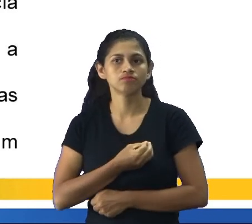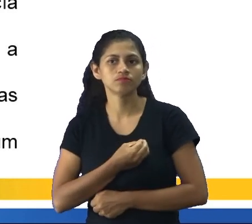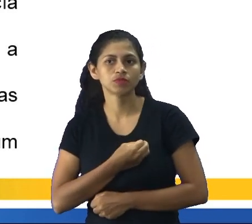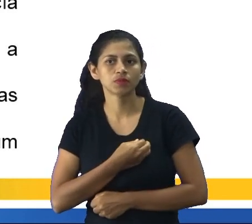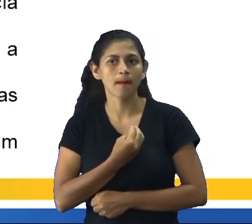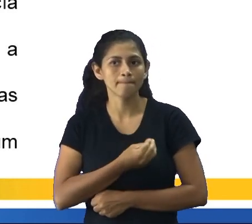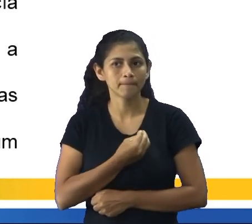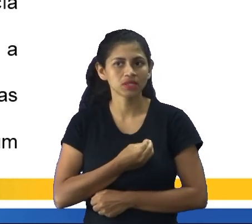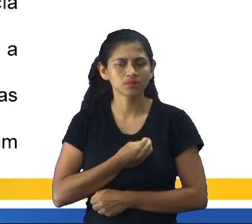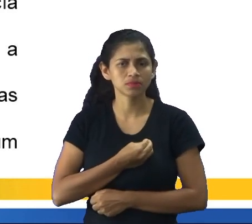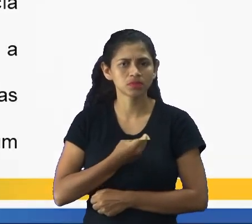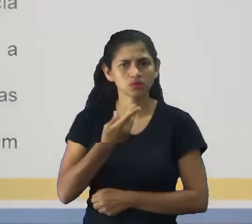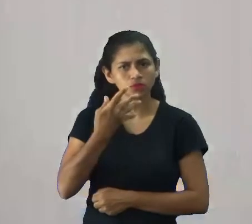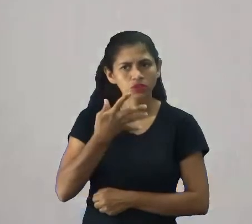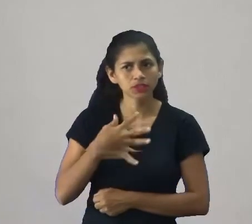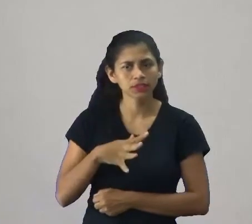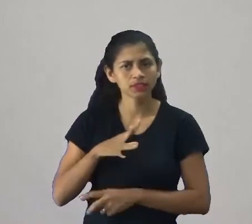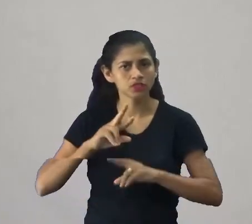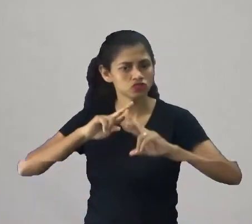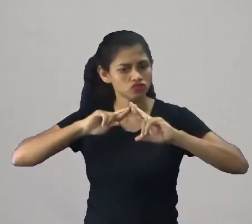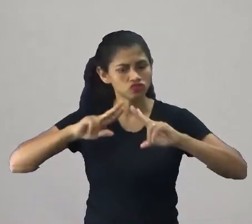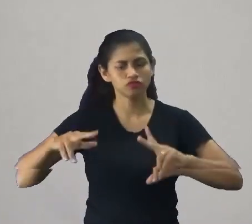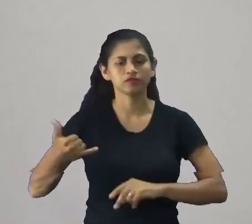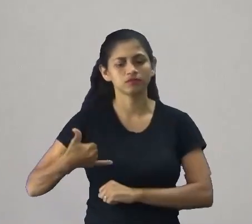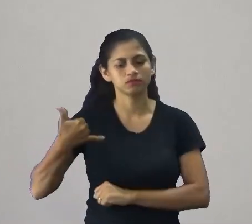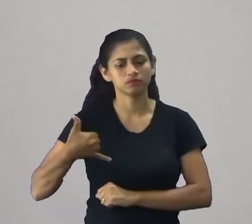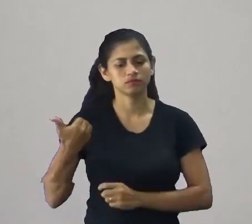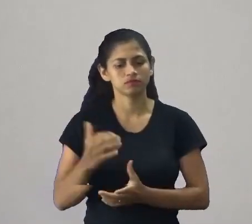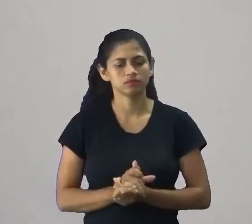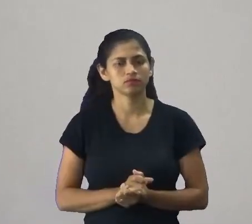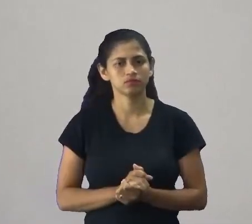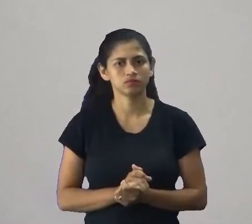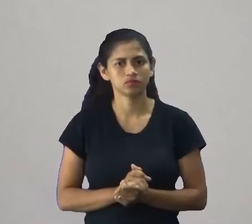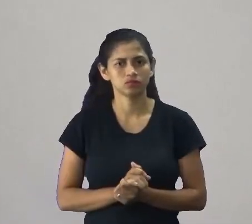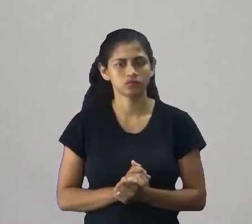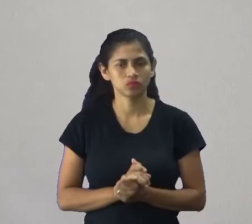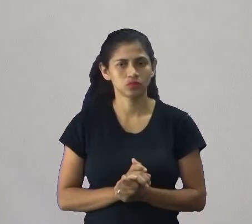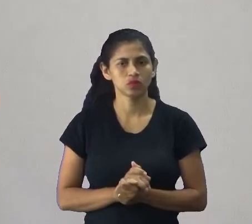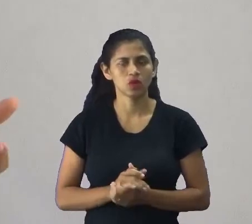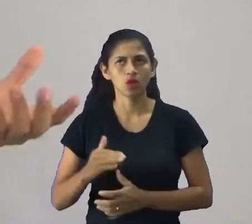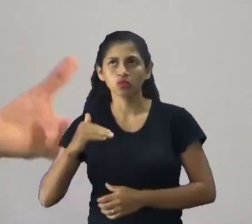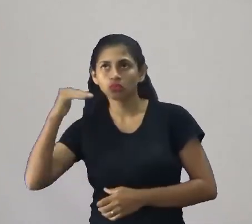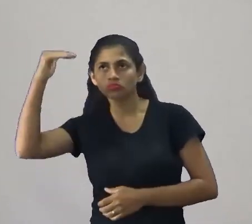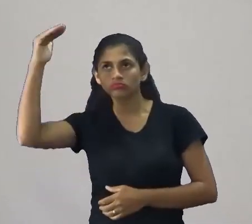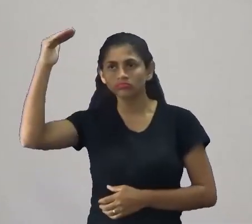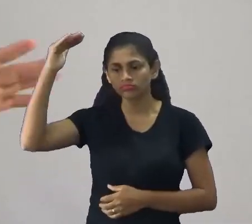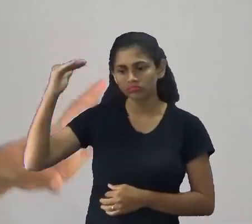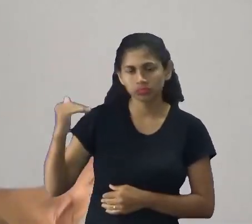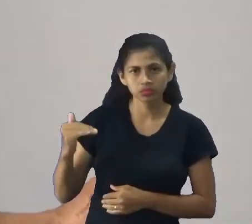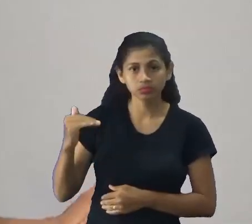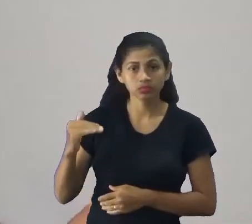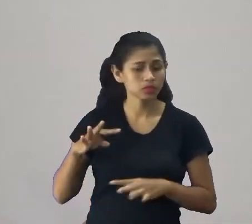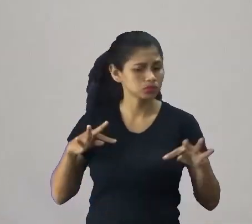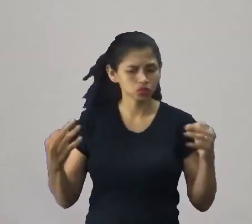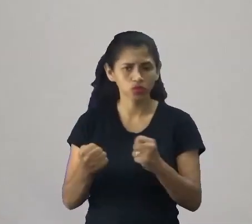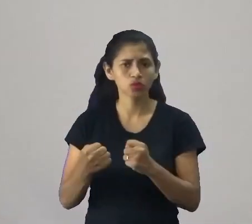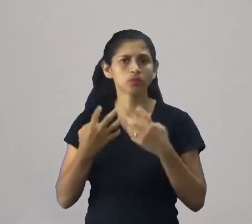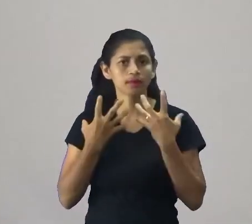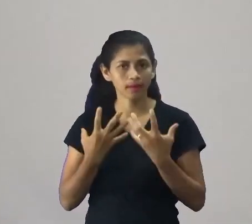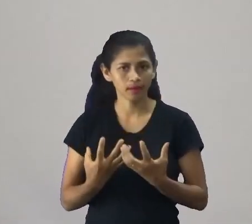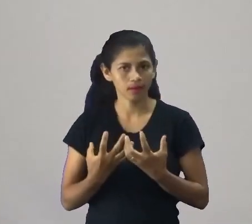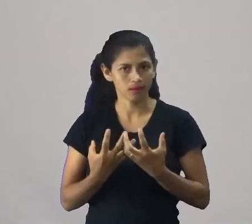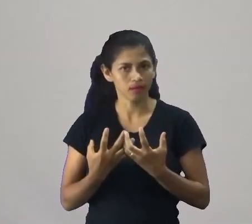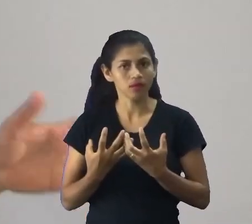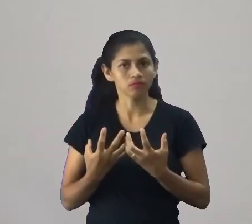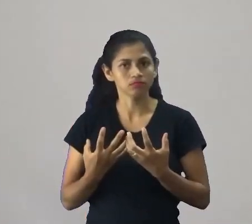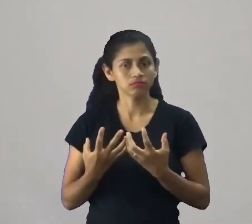de diferentes idades. Tanto que a gente citou aqui como exemplo o lance do café com leite. Tem o mais velho, tem o mais novo, mas todo mundo quer participar. Vamos deixar o